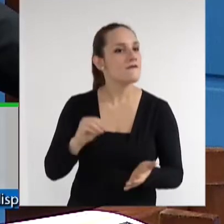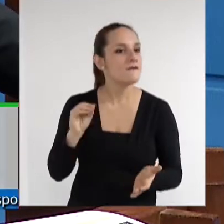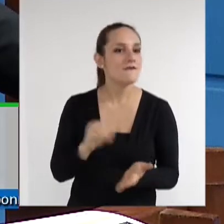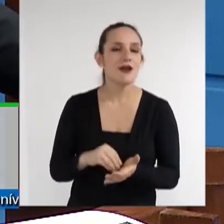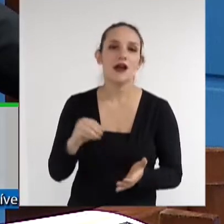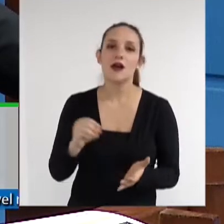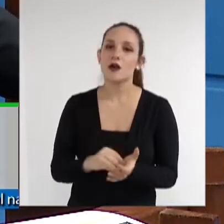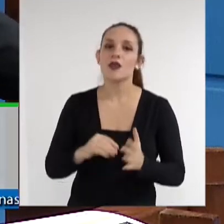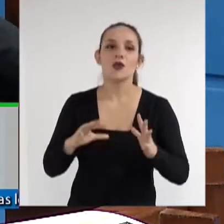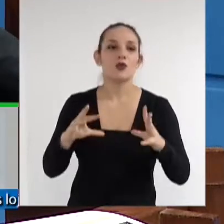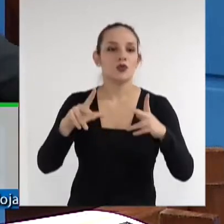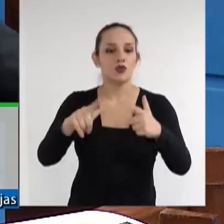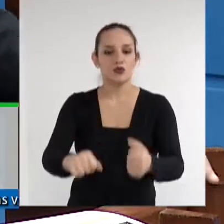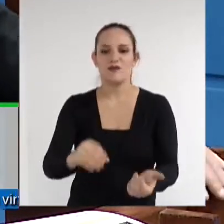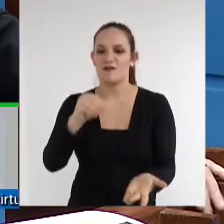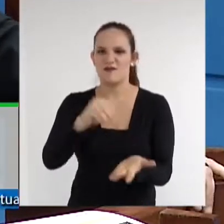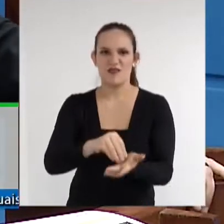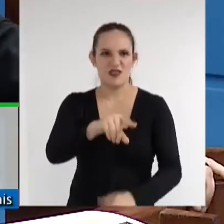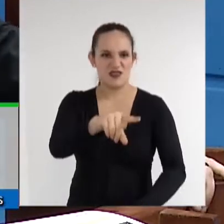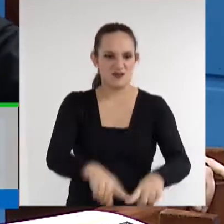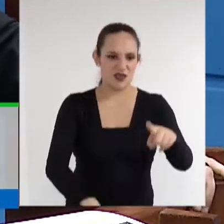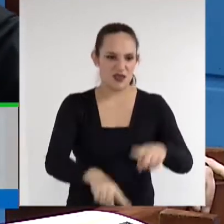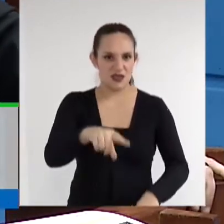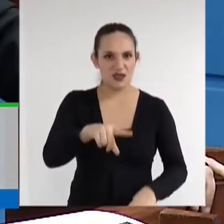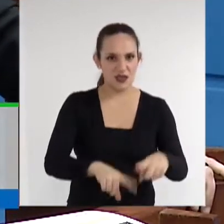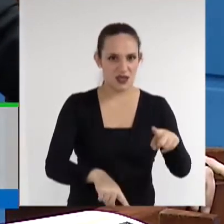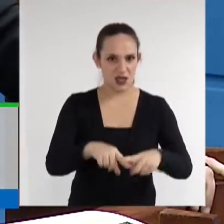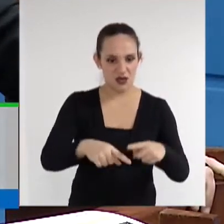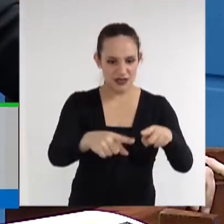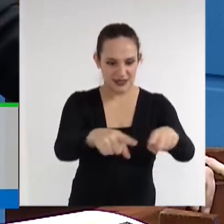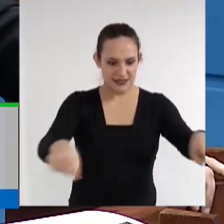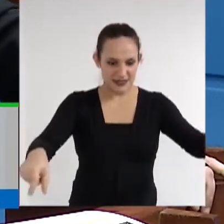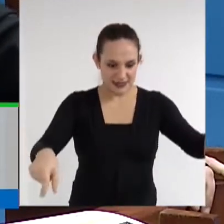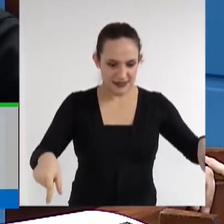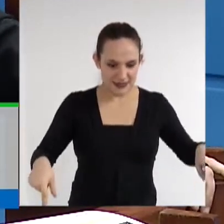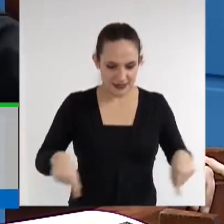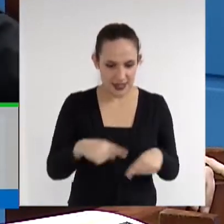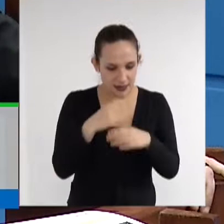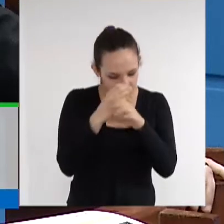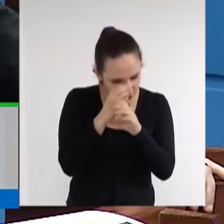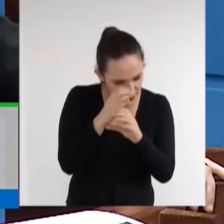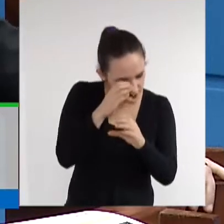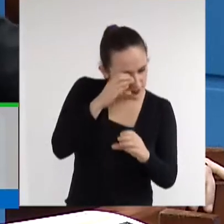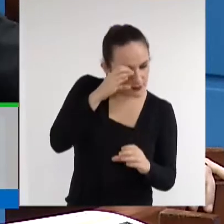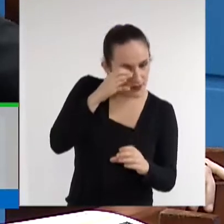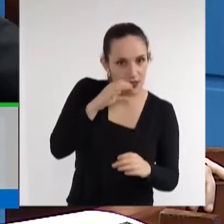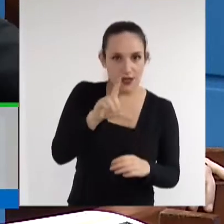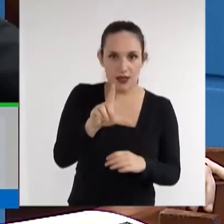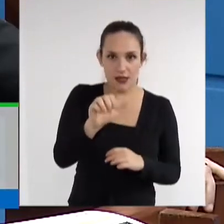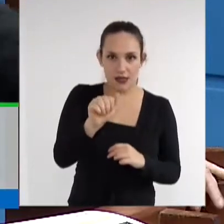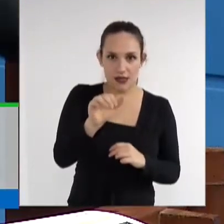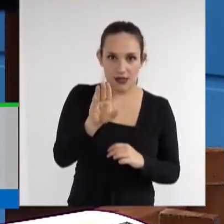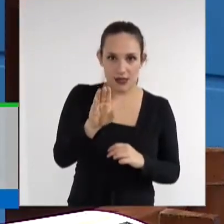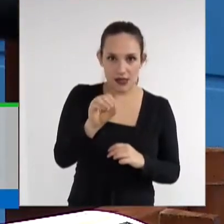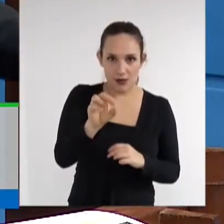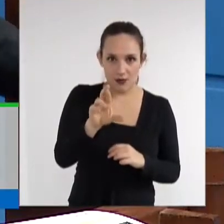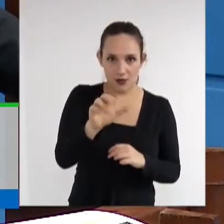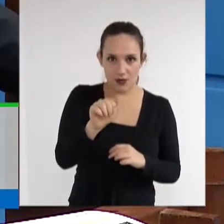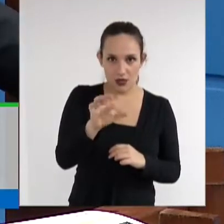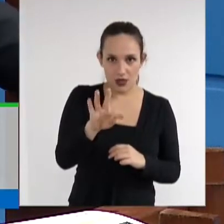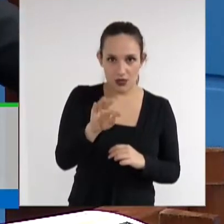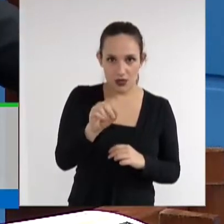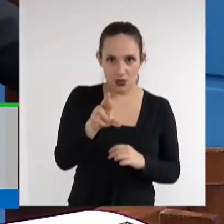faltando materiais nos laboratórios, faltando equipamentos nas